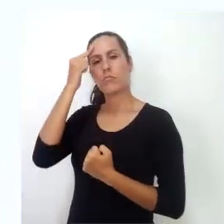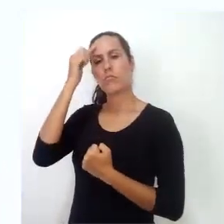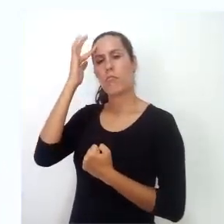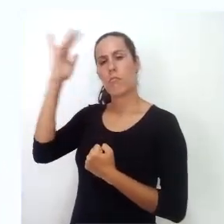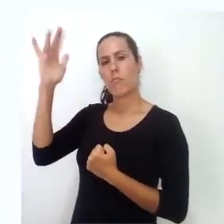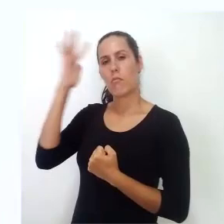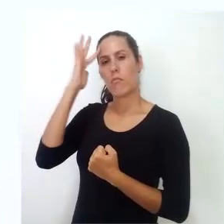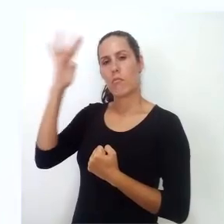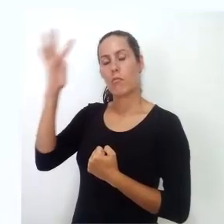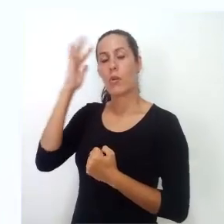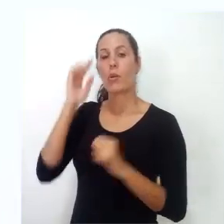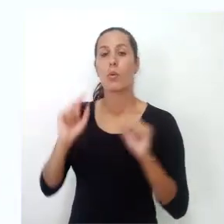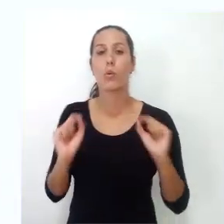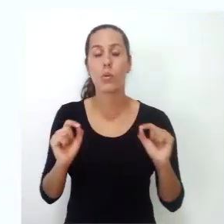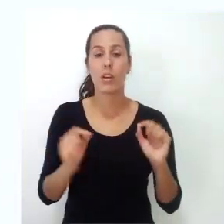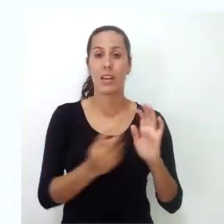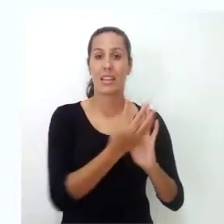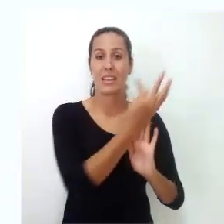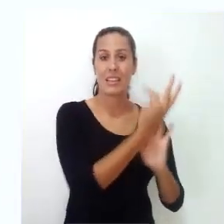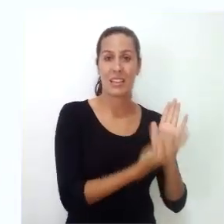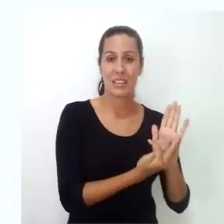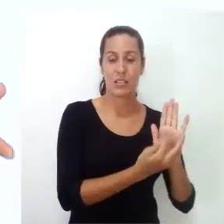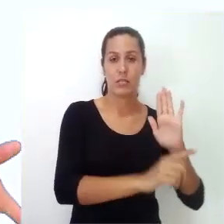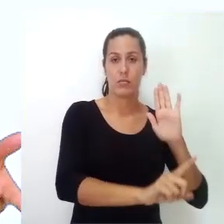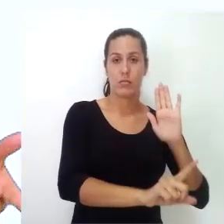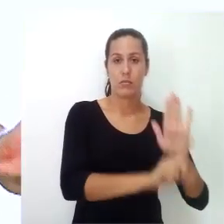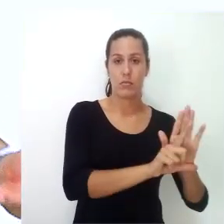preciso textos, certo, de caráter